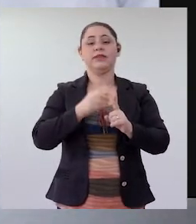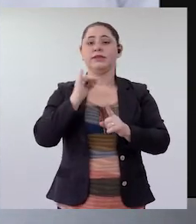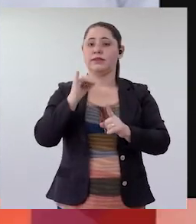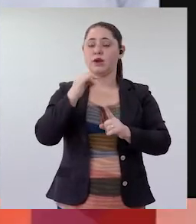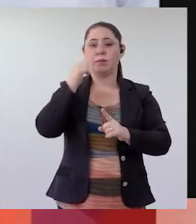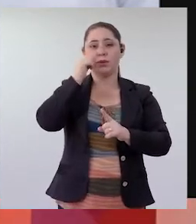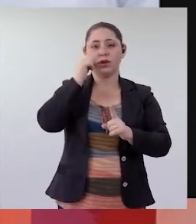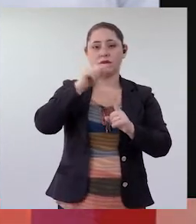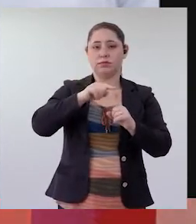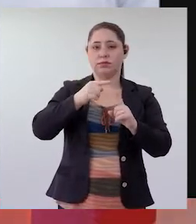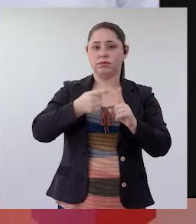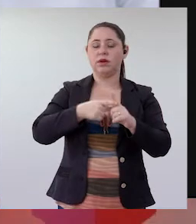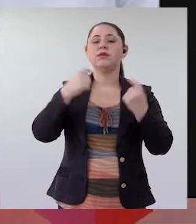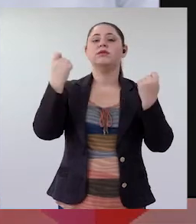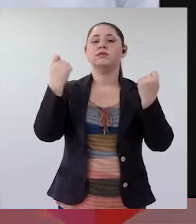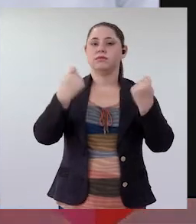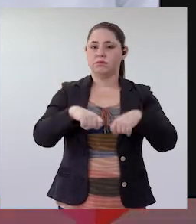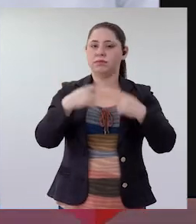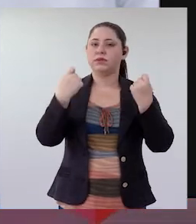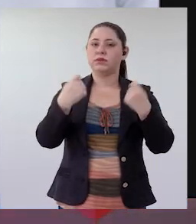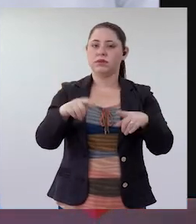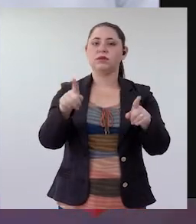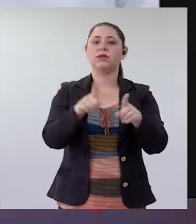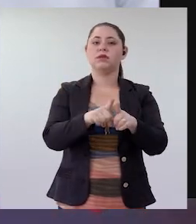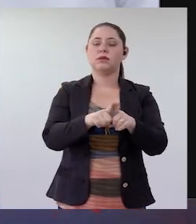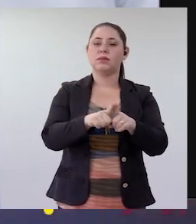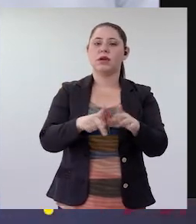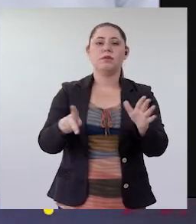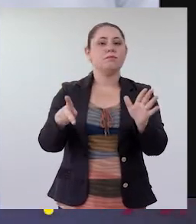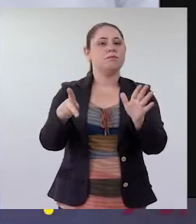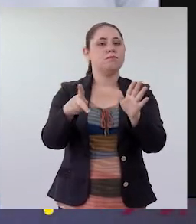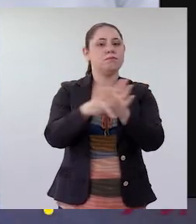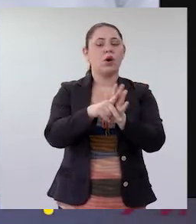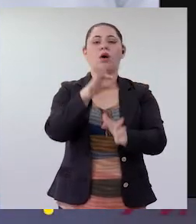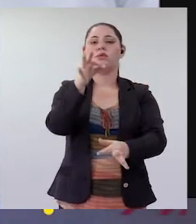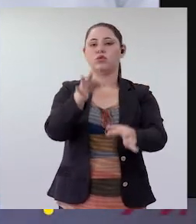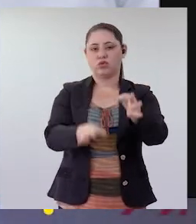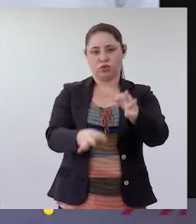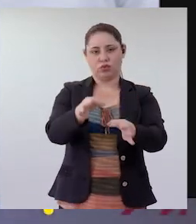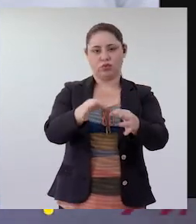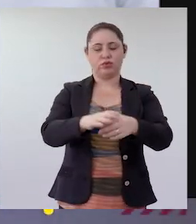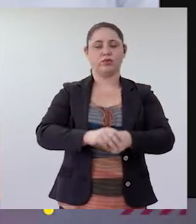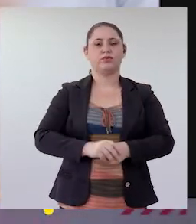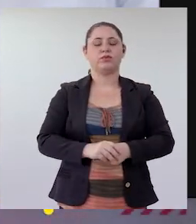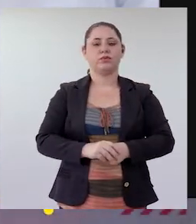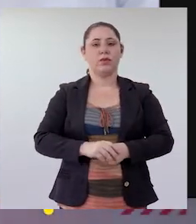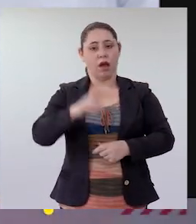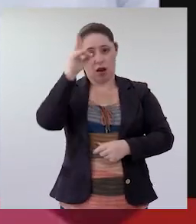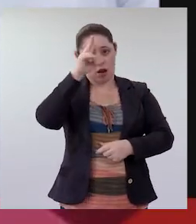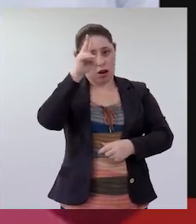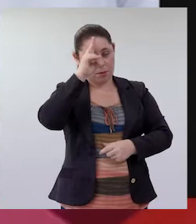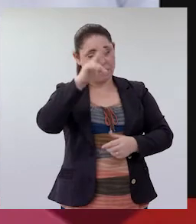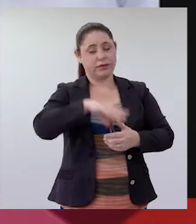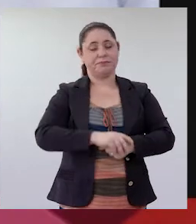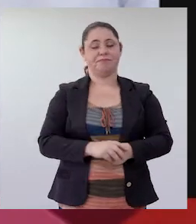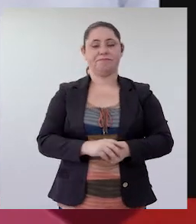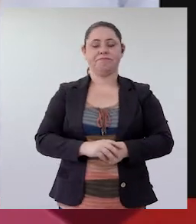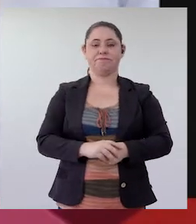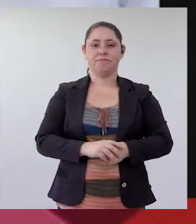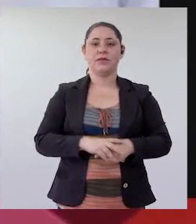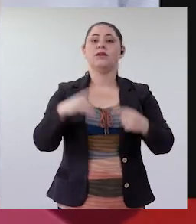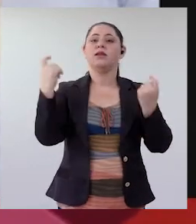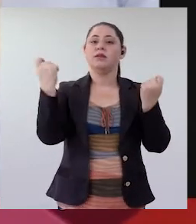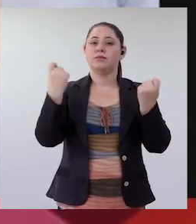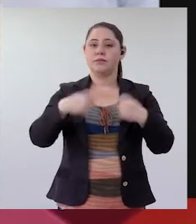Se a mulher estiver grávida, é necessário também que a demanda seja deduzida no Poder Judiciário. Então, recapitulando, né,